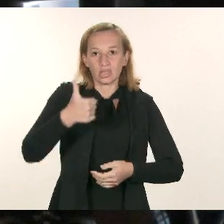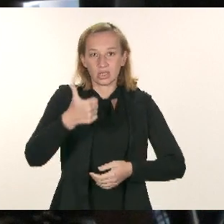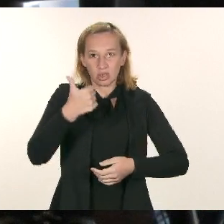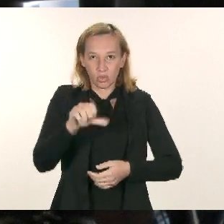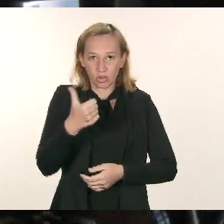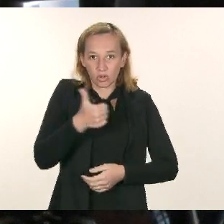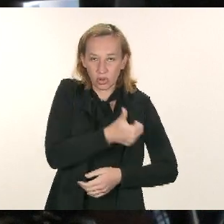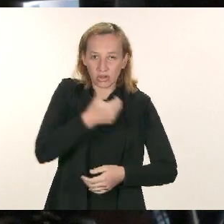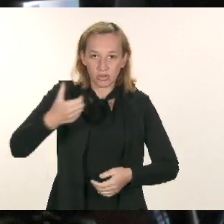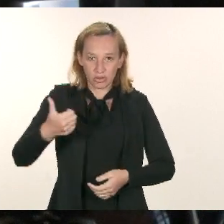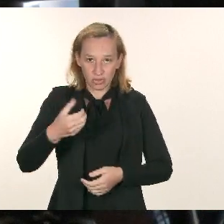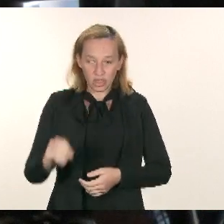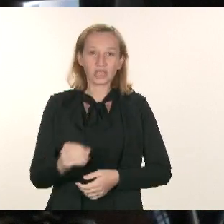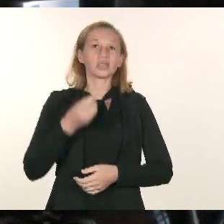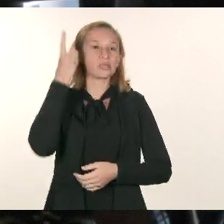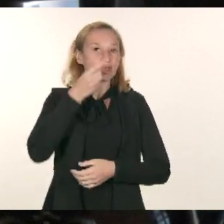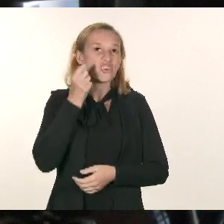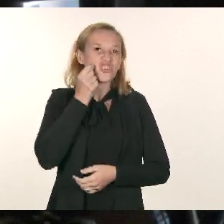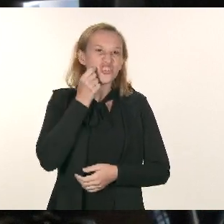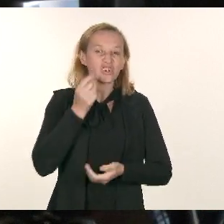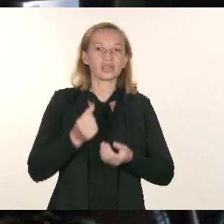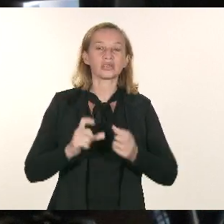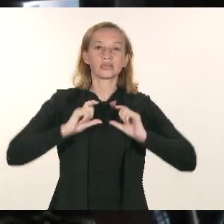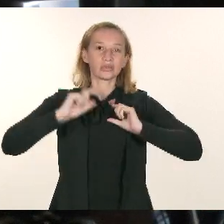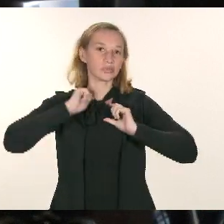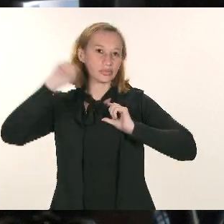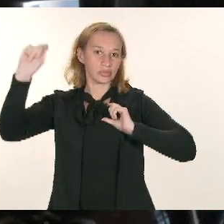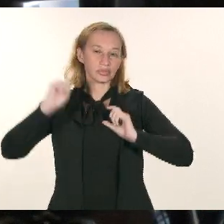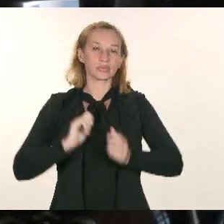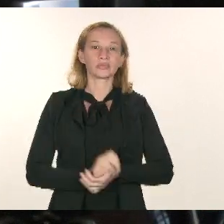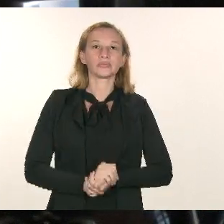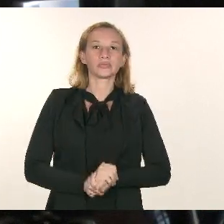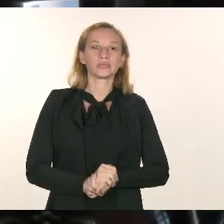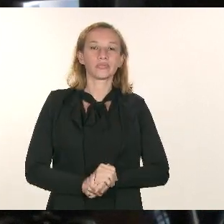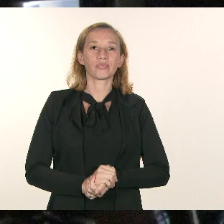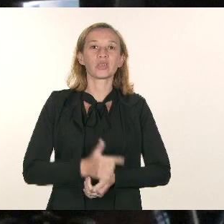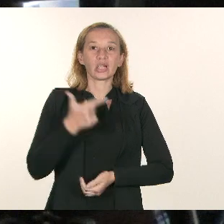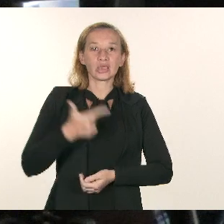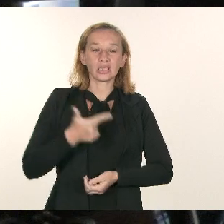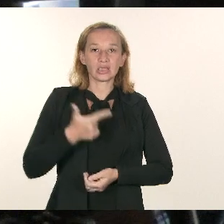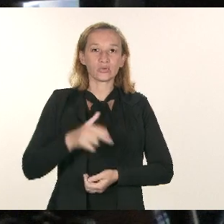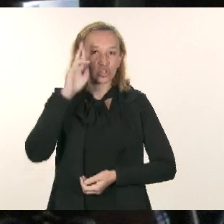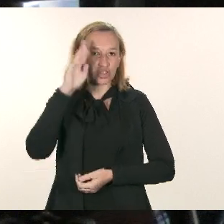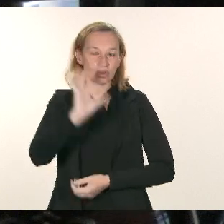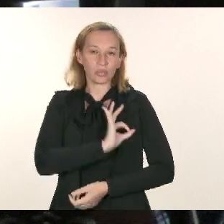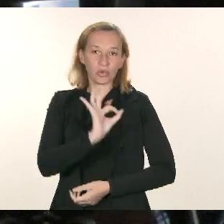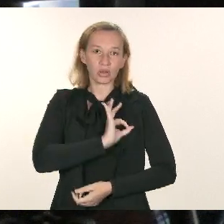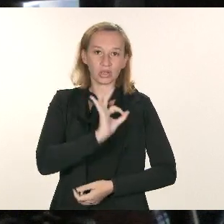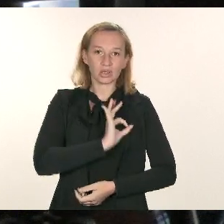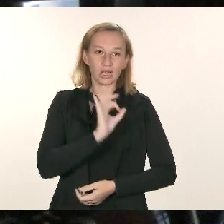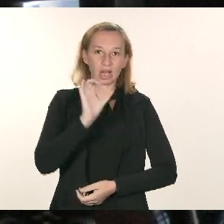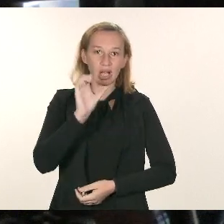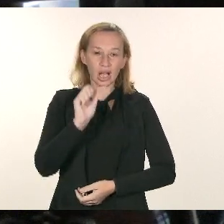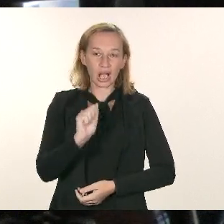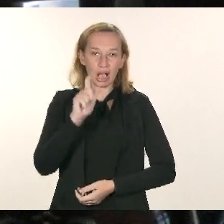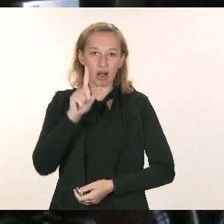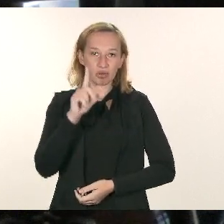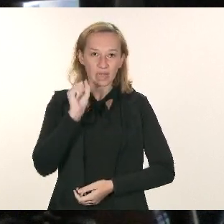deputado Giovanni Ratinho, concede a medalha Tiradentes e respectivo diploma ao segundo sargento Ademar Gomes de Oliveira Júnior,